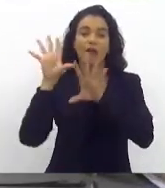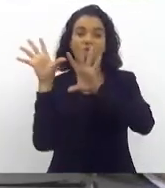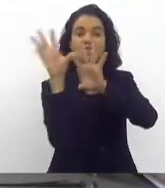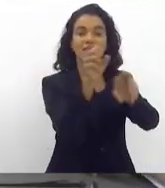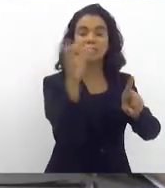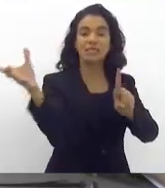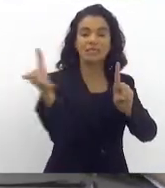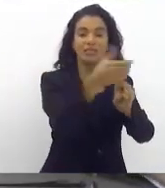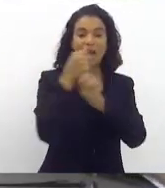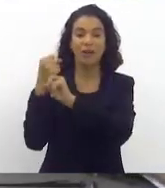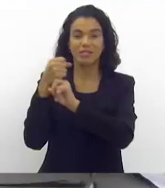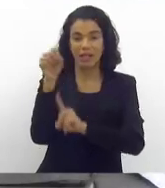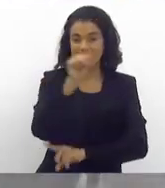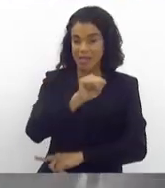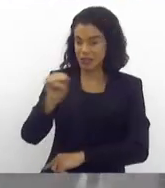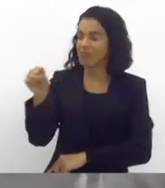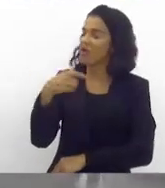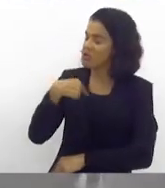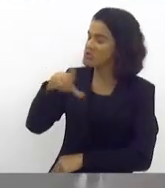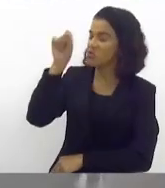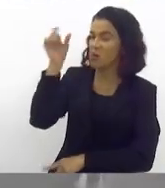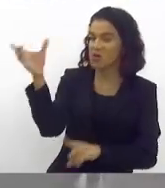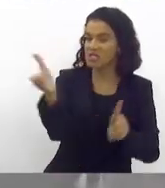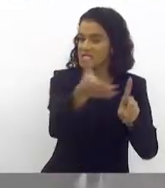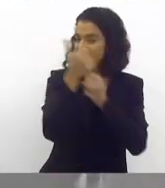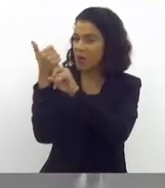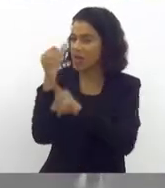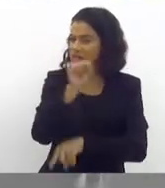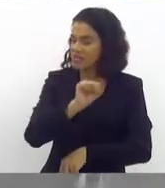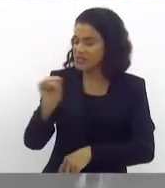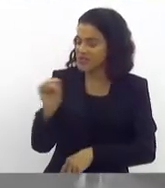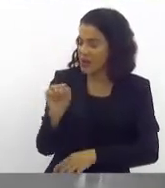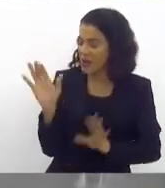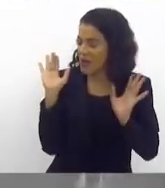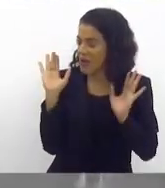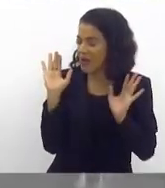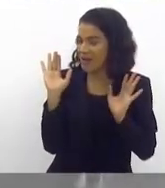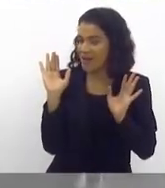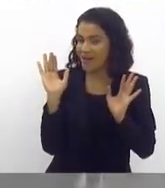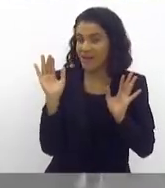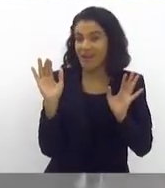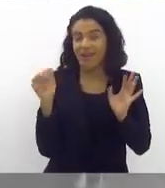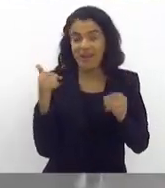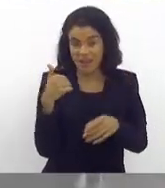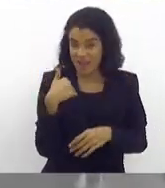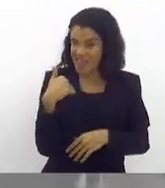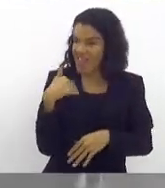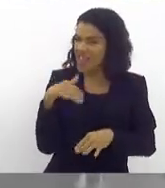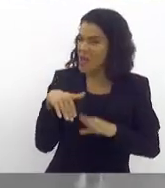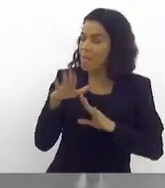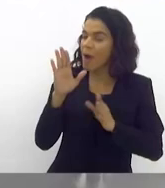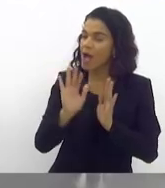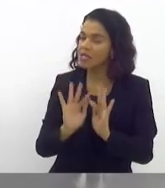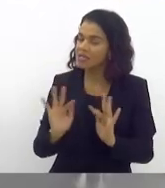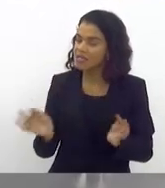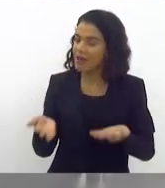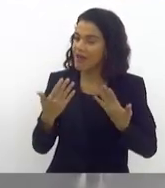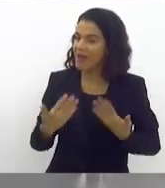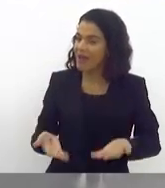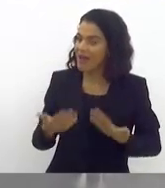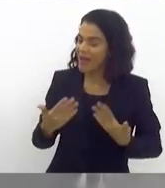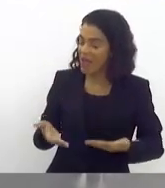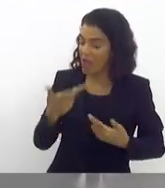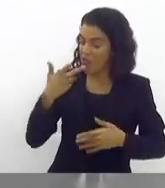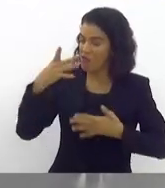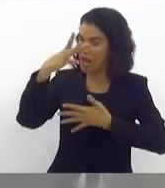sogra. Eu prefiro o sequestro da sogra. Você vê que eu fui mais tênue, eu só falei no autor, não